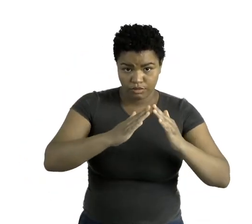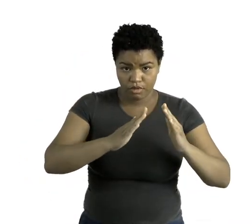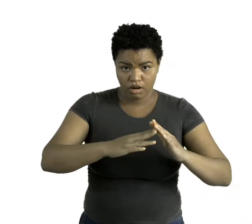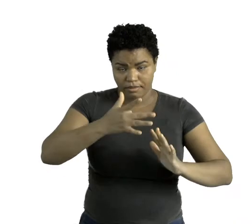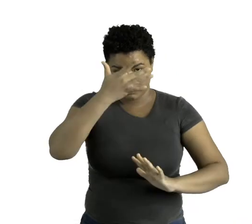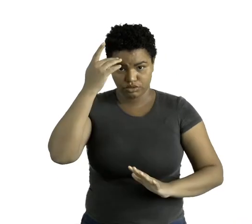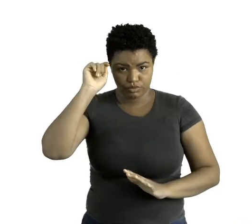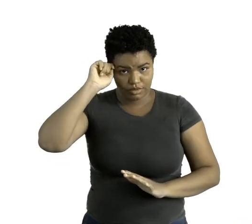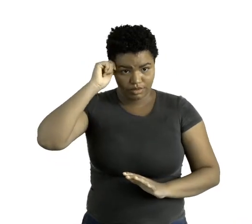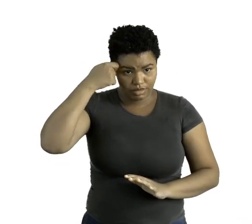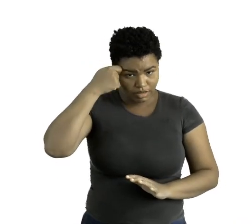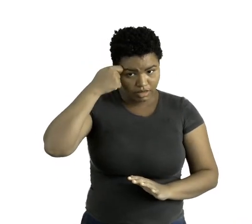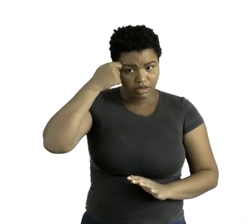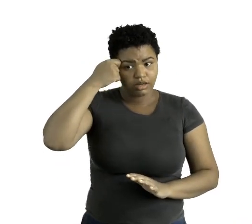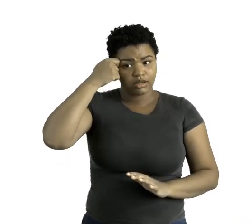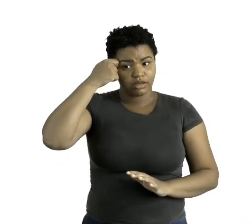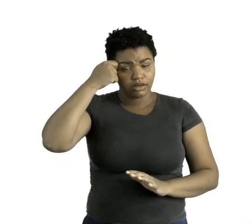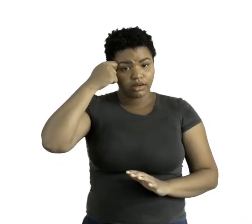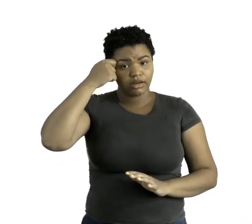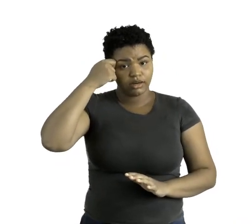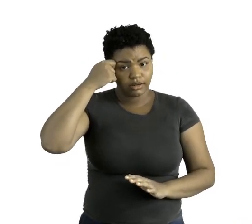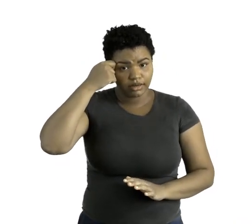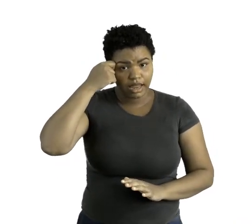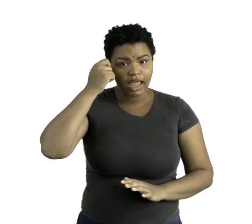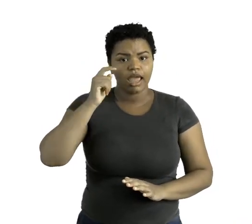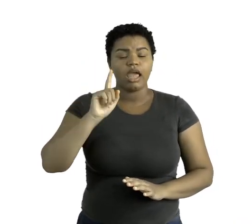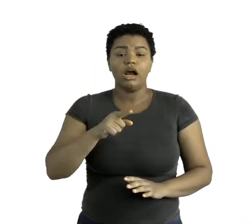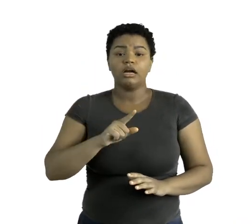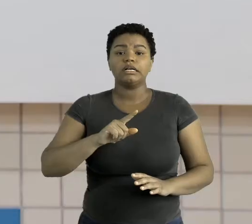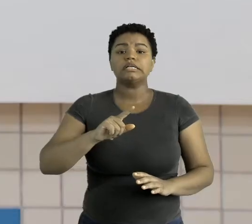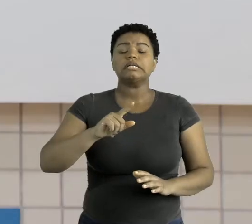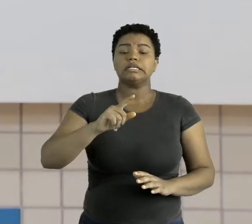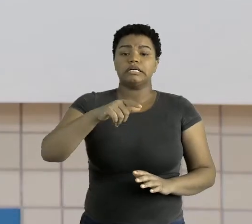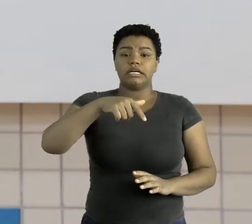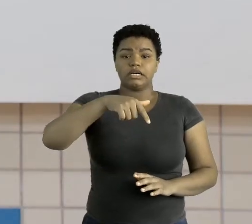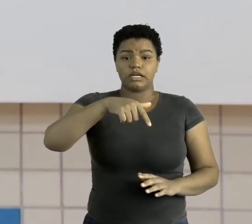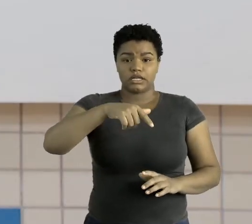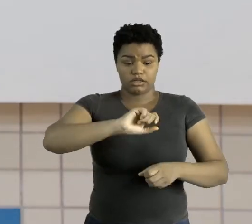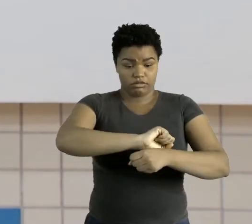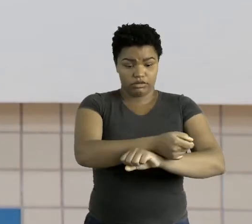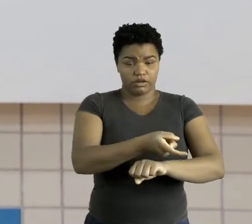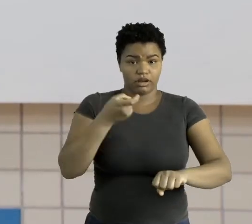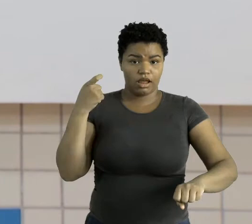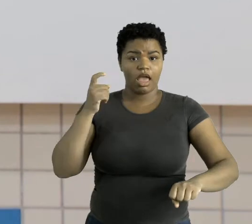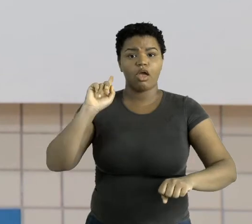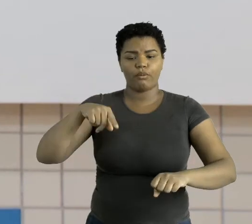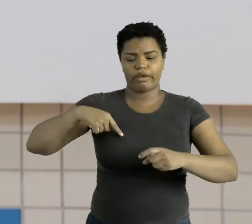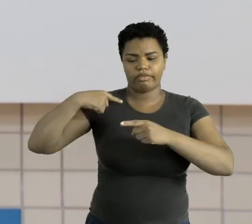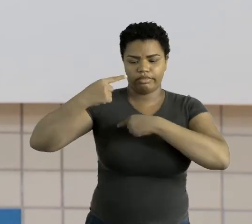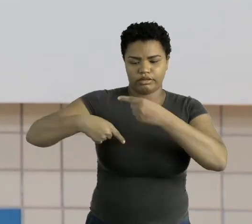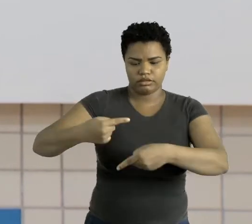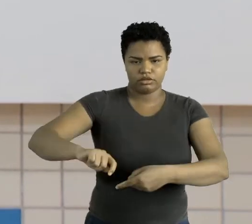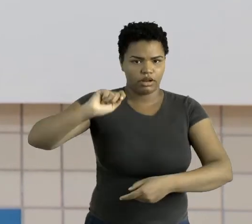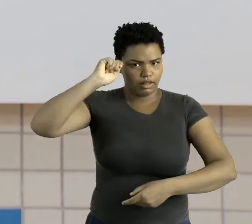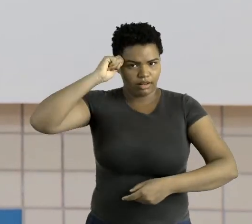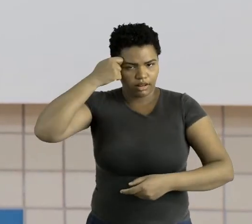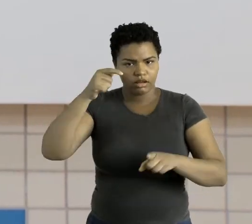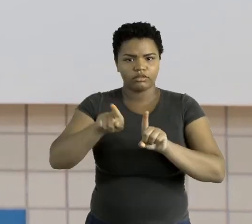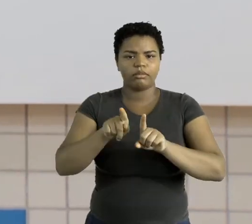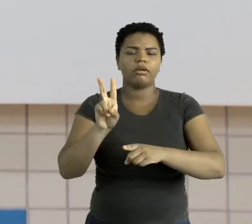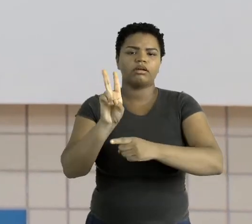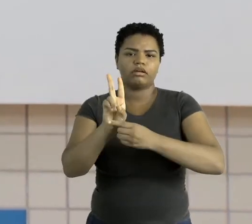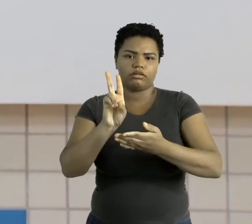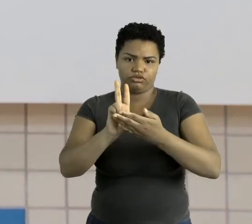vamos lembrar que os quilombolas são descendentes de negros e de índios, né, que fugiam para os